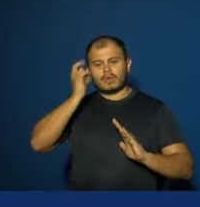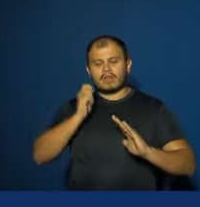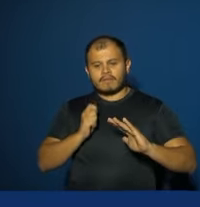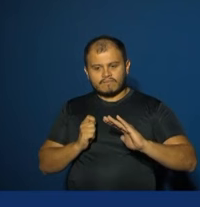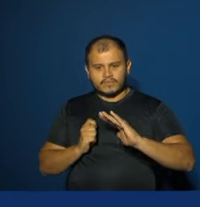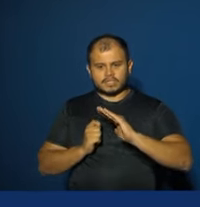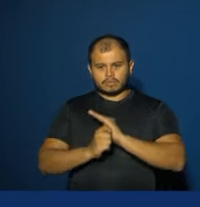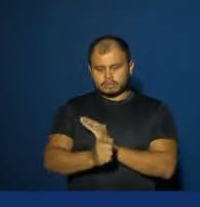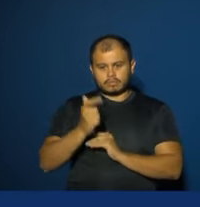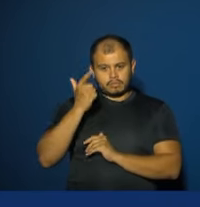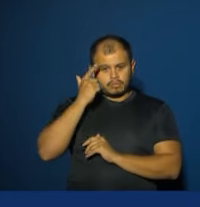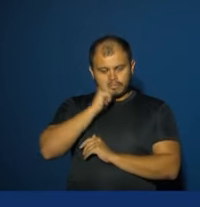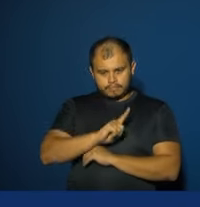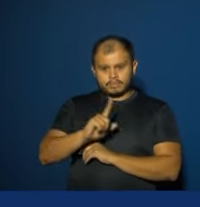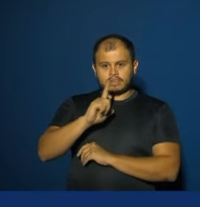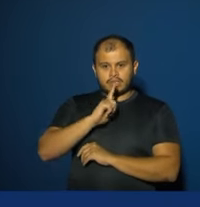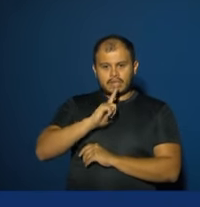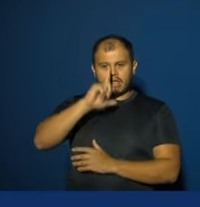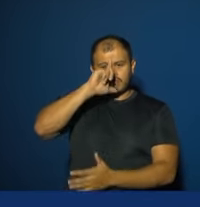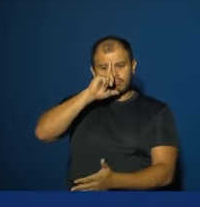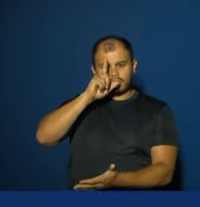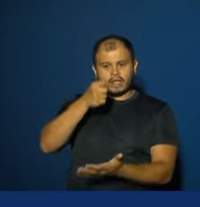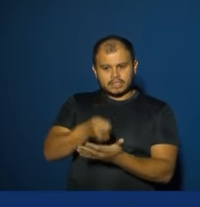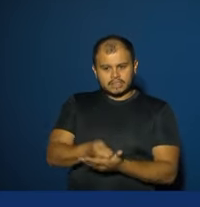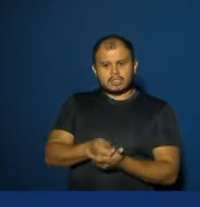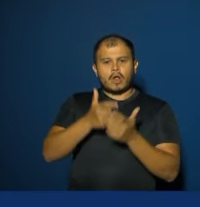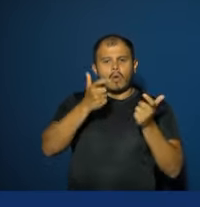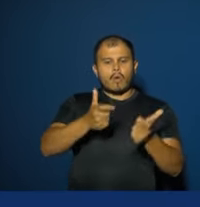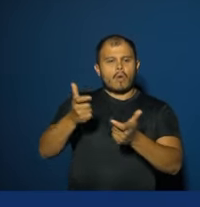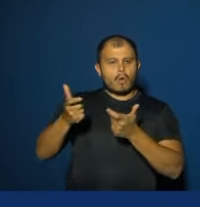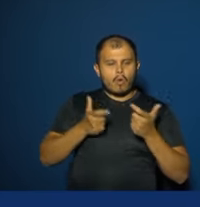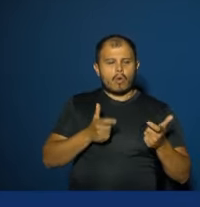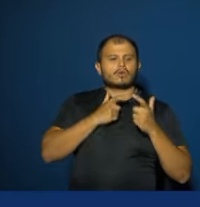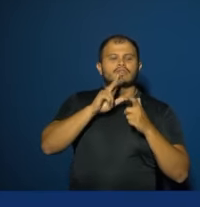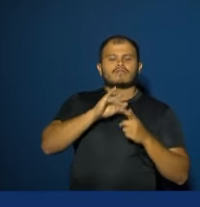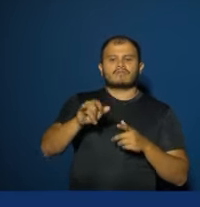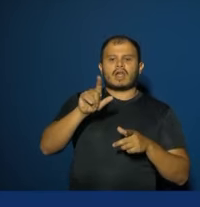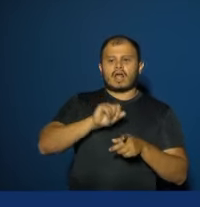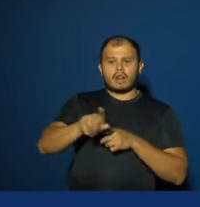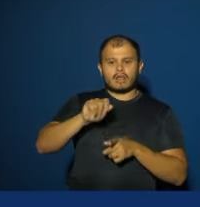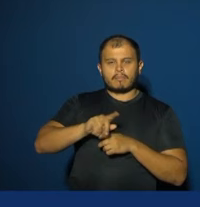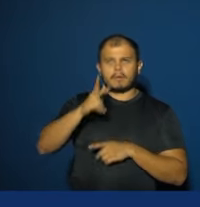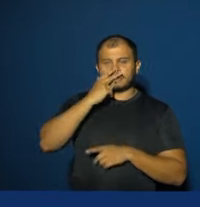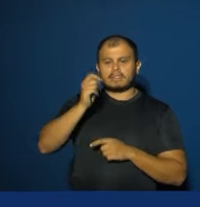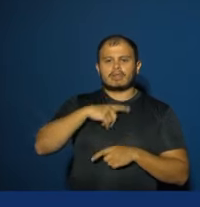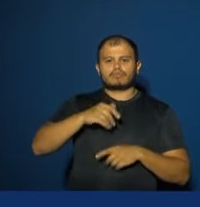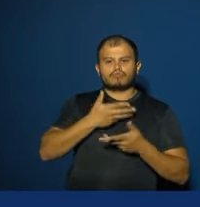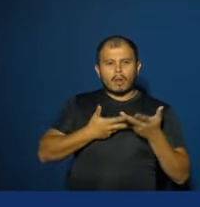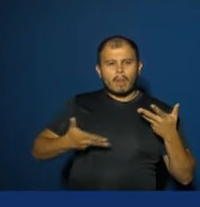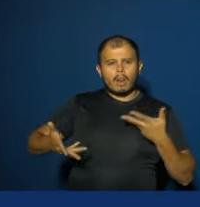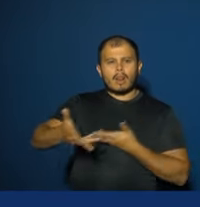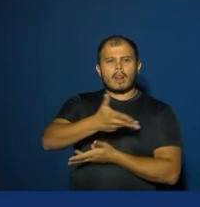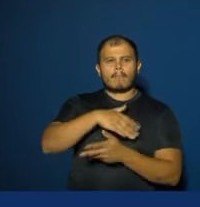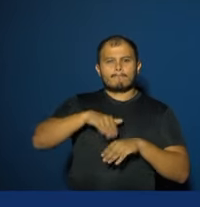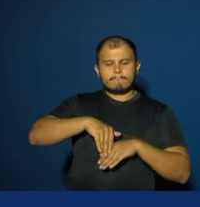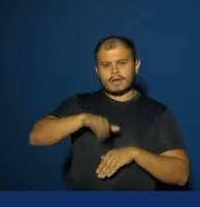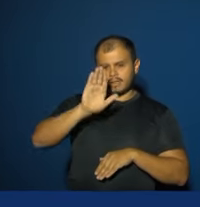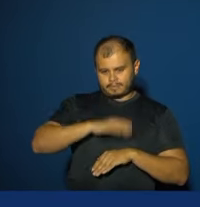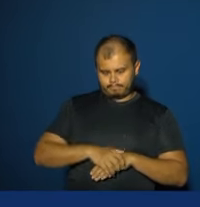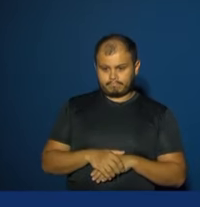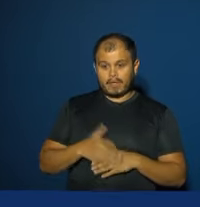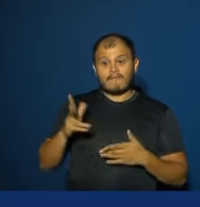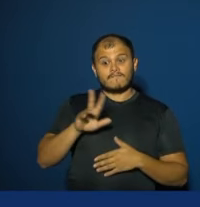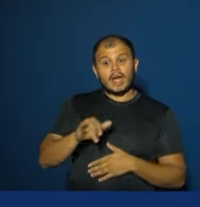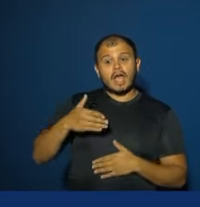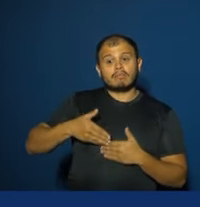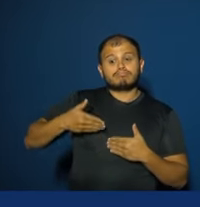né que é o cara que detém a decisão da alocação de Capital esse diálogo ficou mais mais fluído que que a gente espera pela frente né a